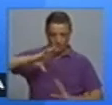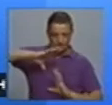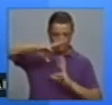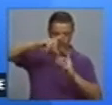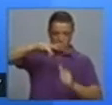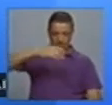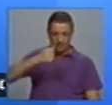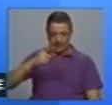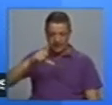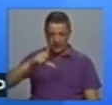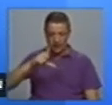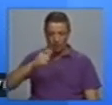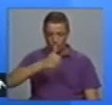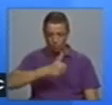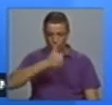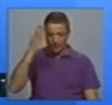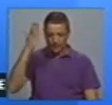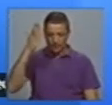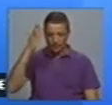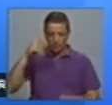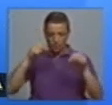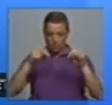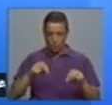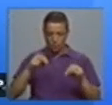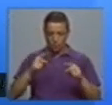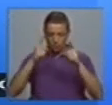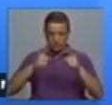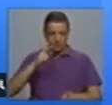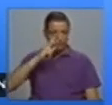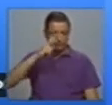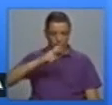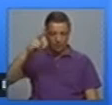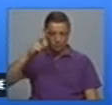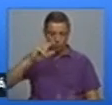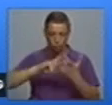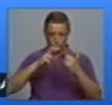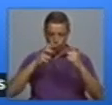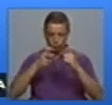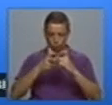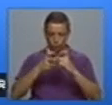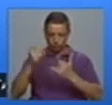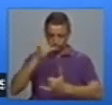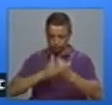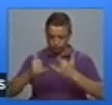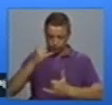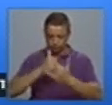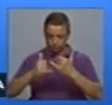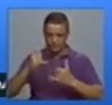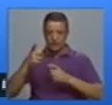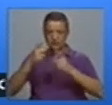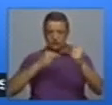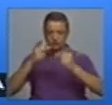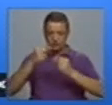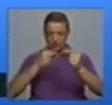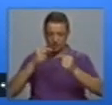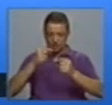Miguel Gonçalves. Bom dia. Bom dia, Cristiana. Hoje começamos a viagem com um problema, o da excessiva natalidade estelar.